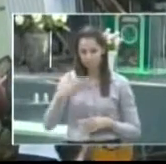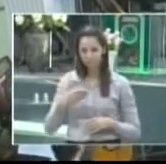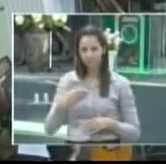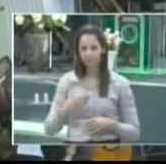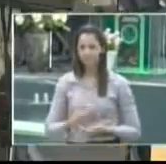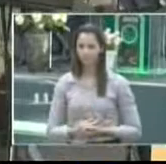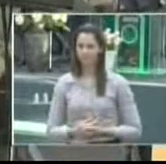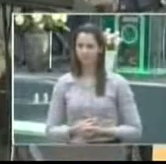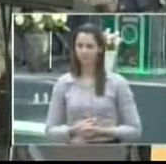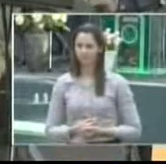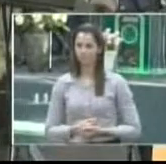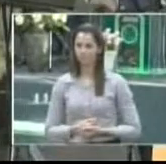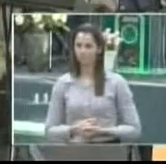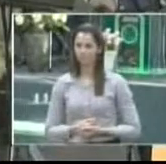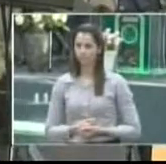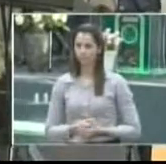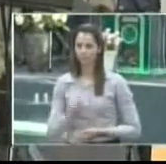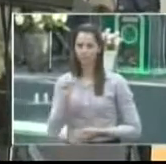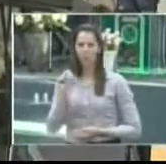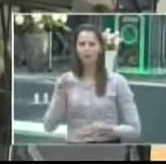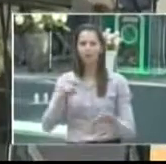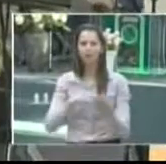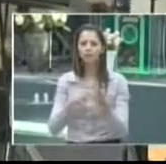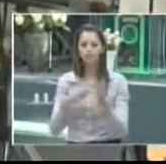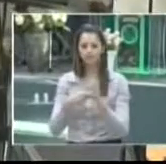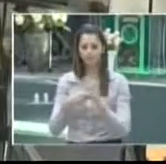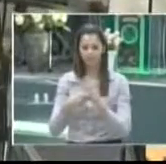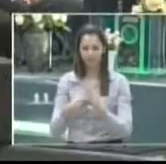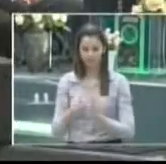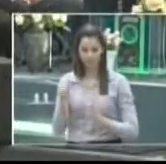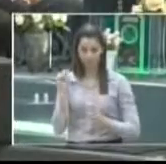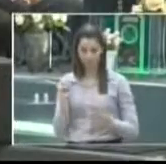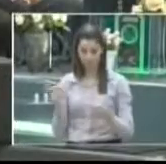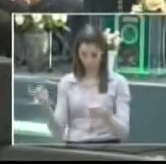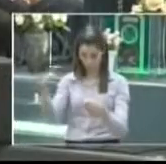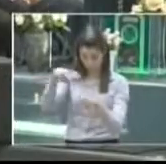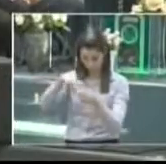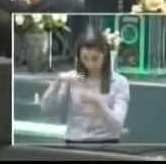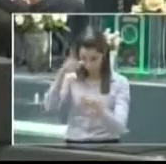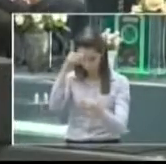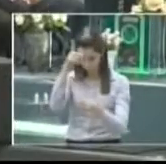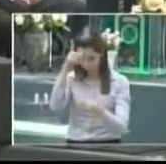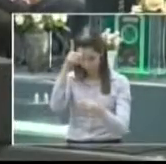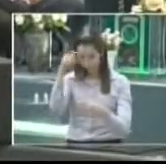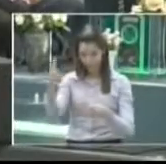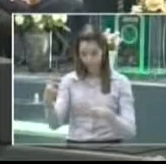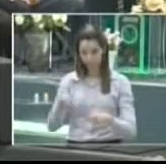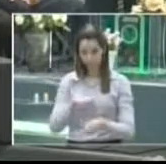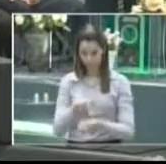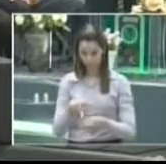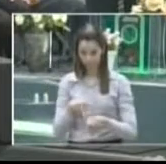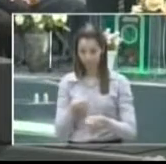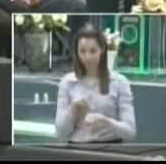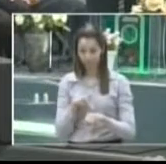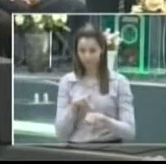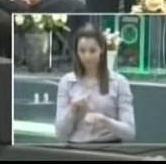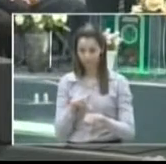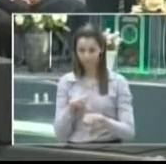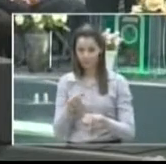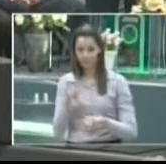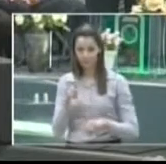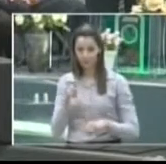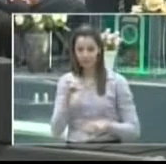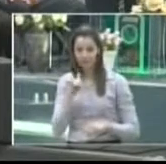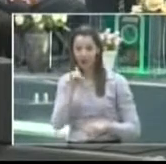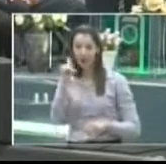Karlsruhe zurückkomme. E isso quer dizer que quando eu voltar para lá em Karlsruhe. Und sage, dass das hier nicht geklappt hat. E dizer para